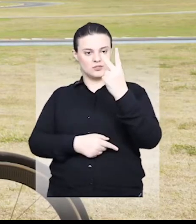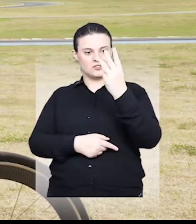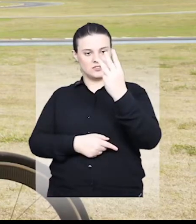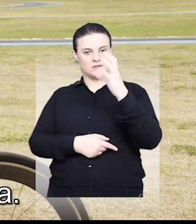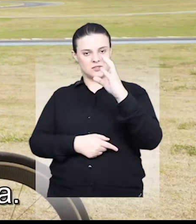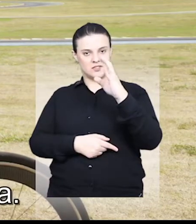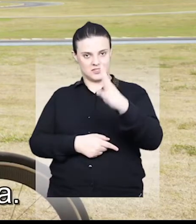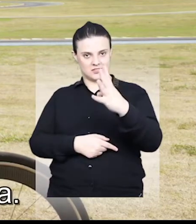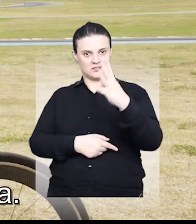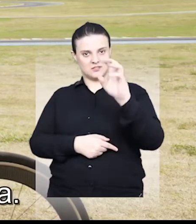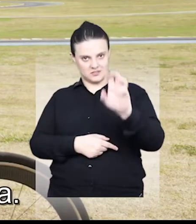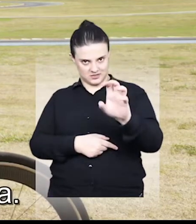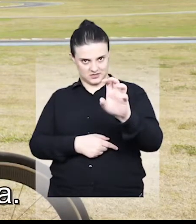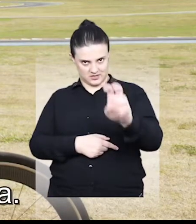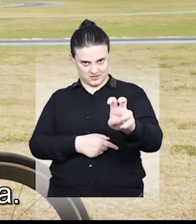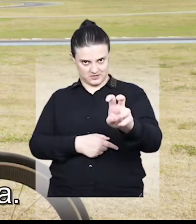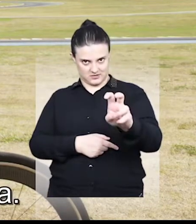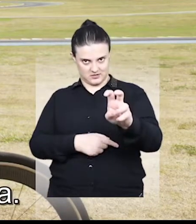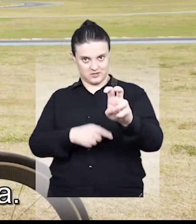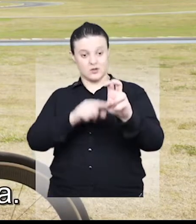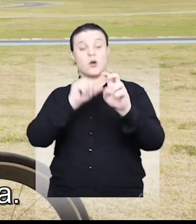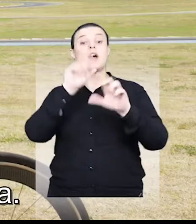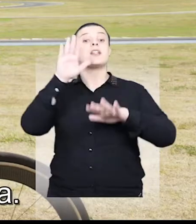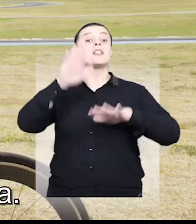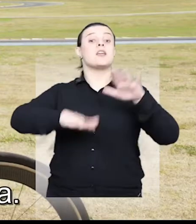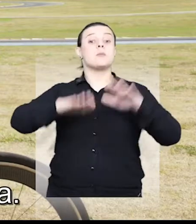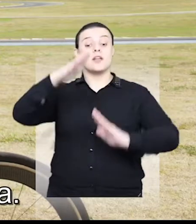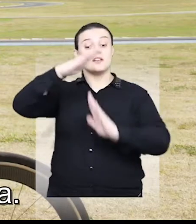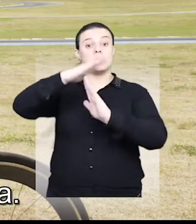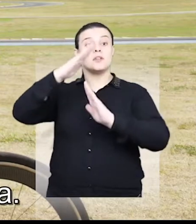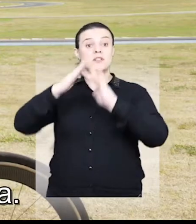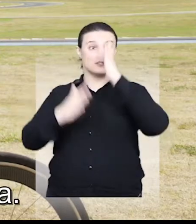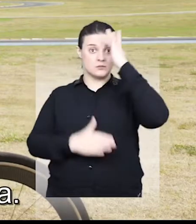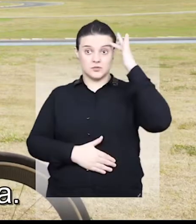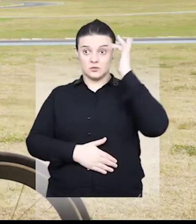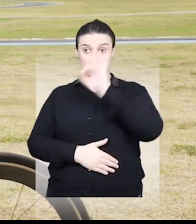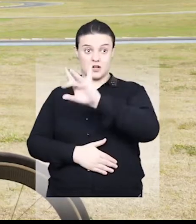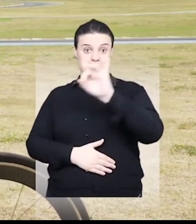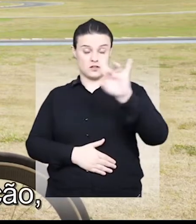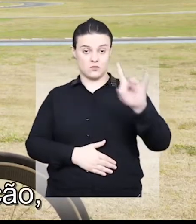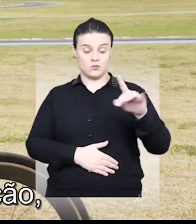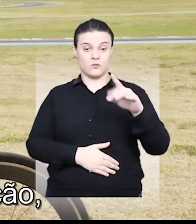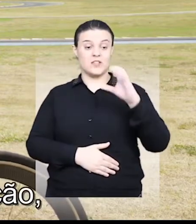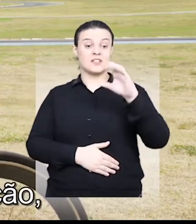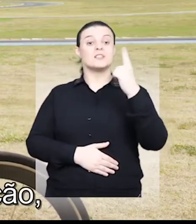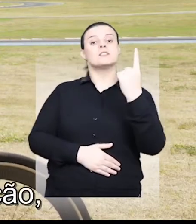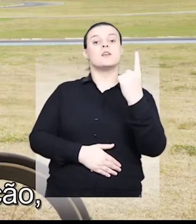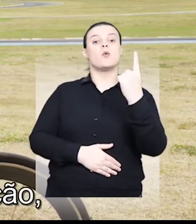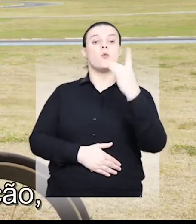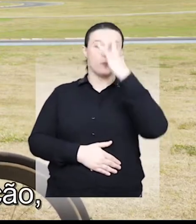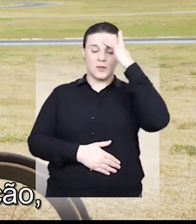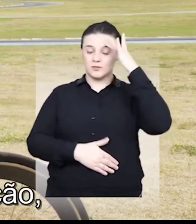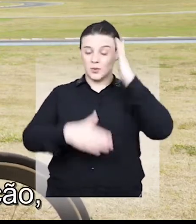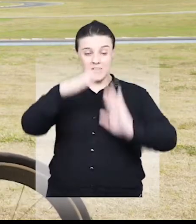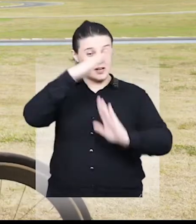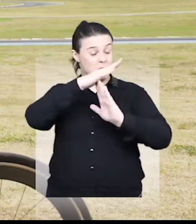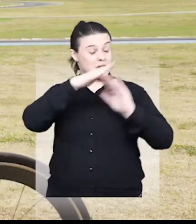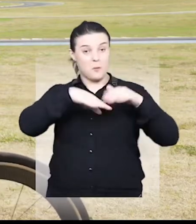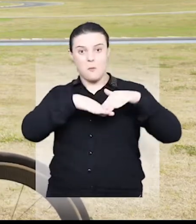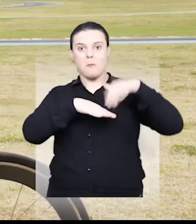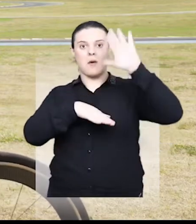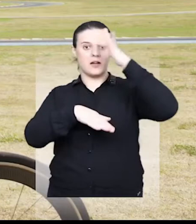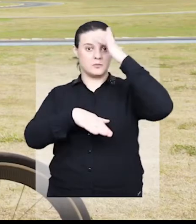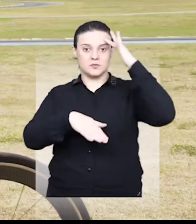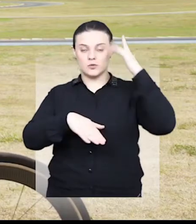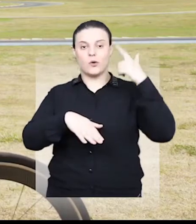C5, e essas subcategorias são conforme a limitação de cada atleta. O C1 é aquele que tem maior limitação, que